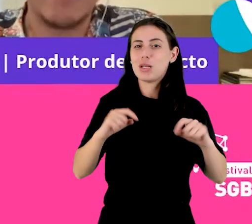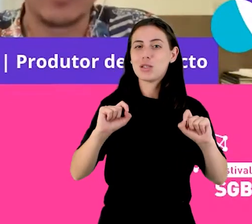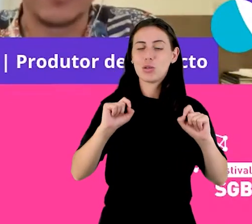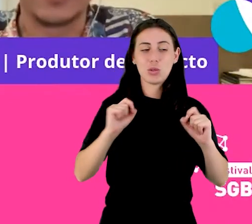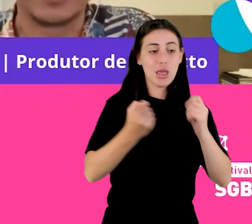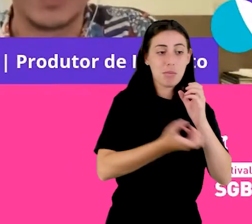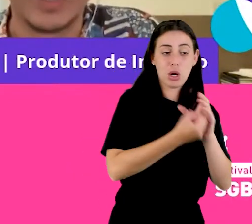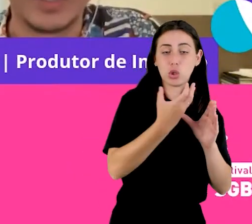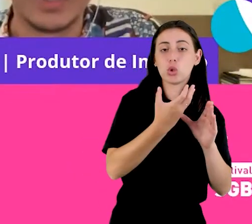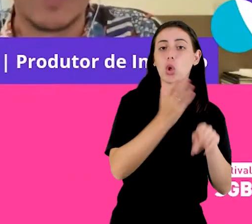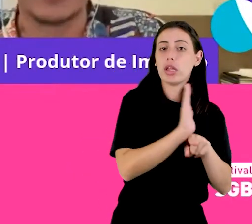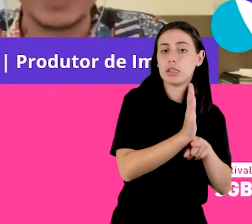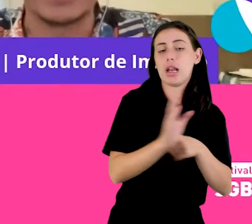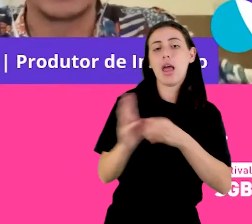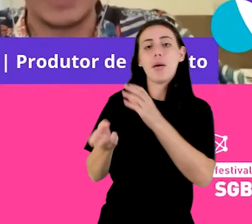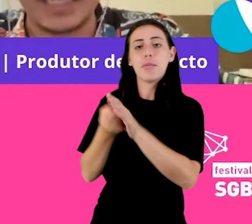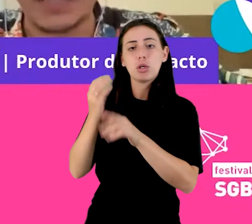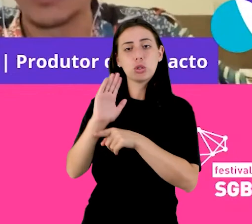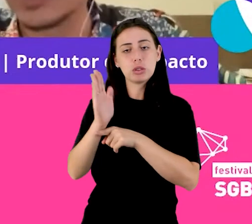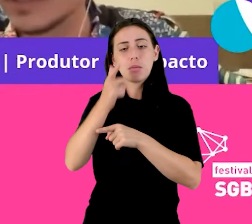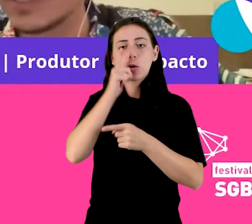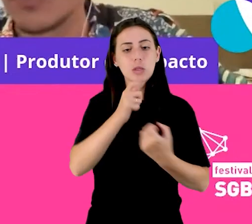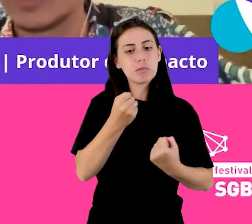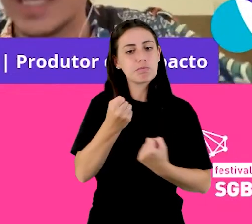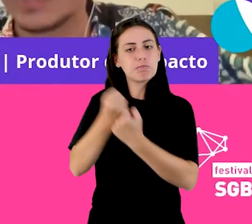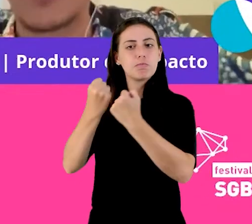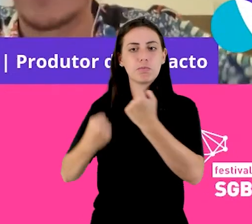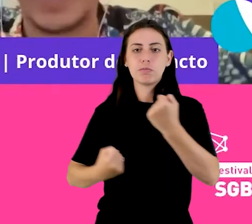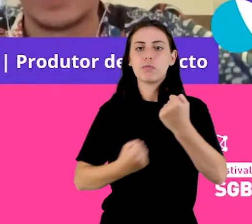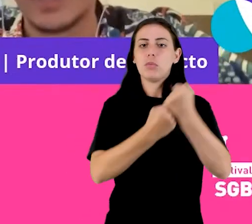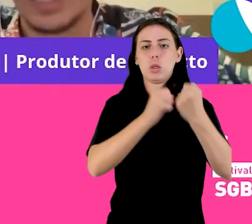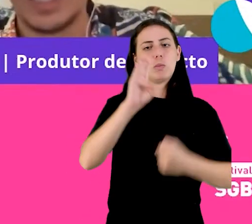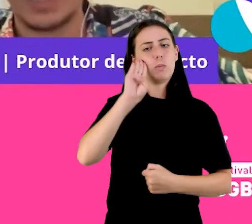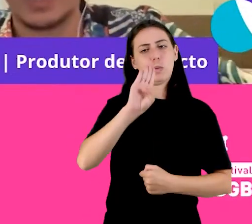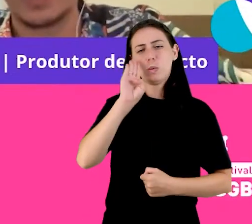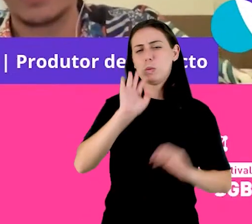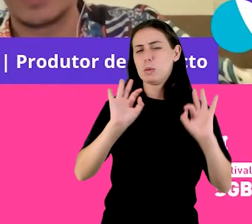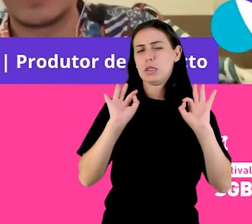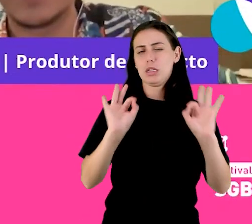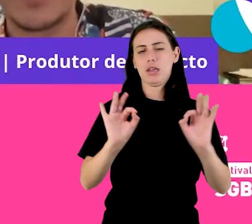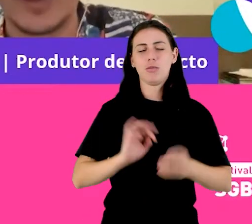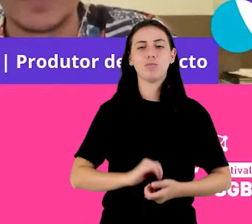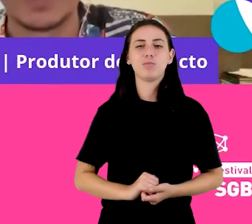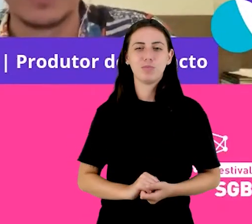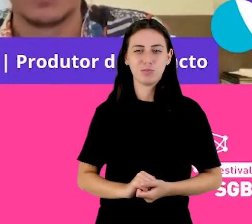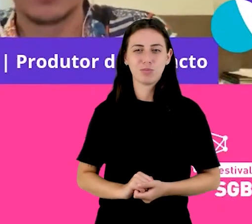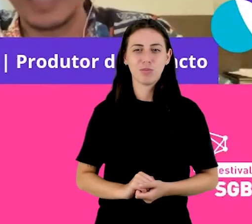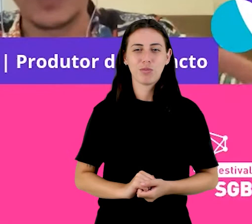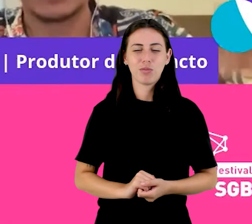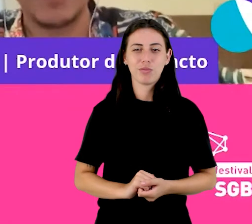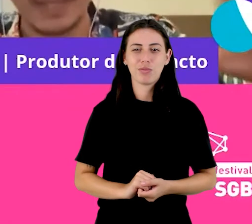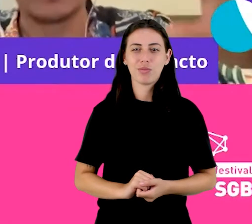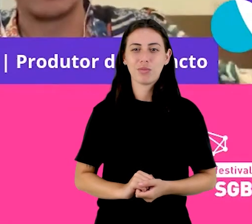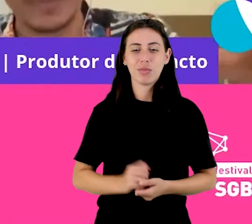cinema é muito difícil de distribuir. Então, mesmo a gente que está interessado em tudo isso, às vezes não consegue acompanhar da mesma forma. Então,